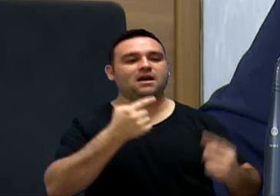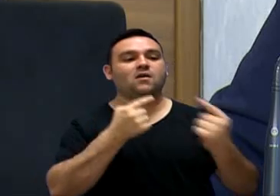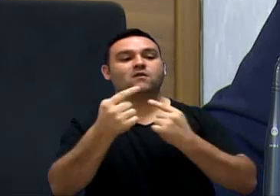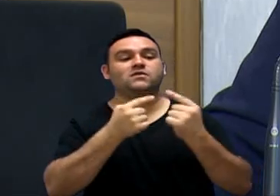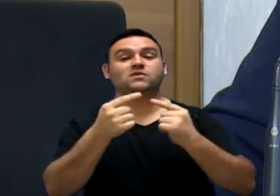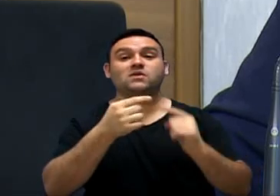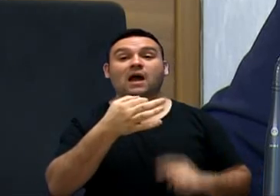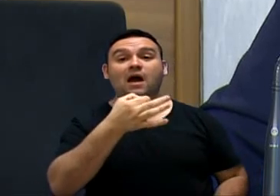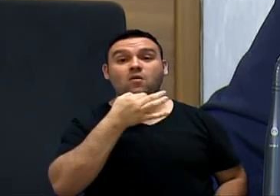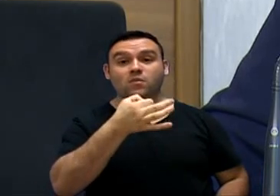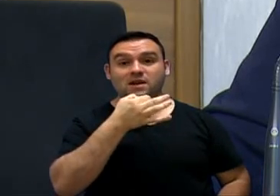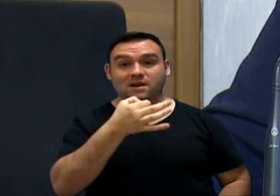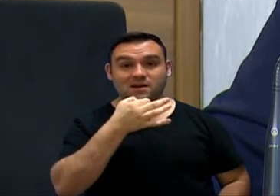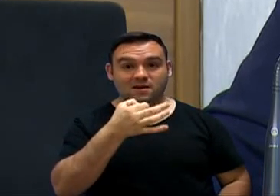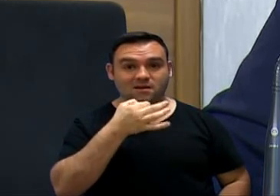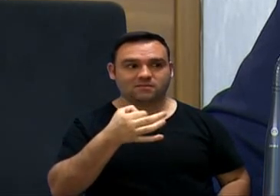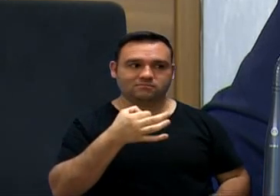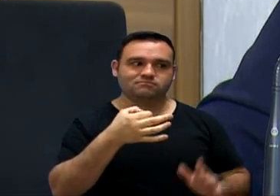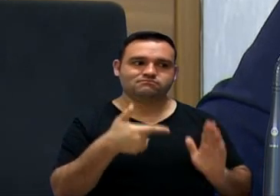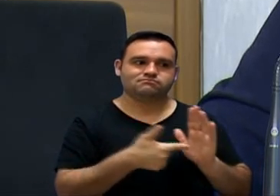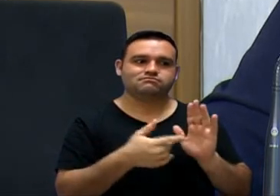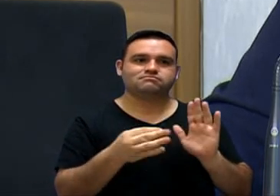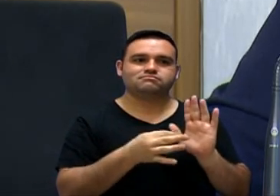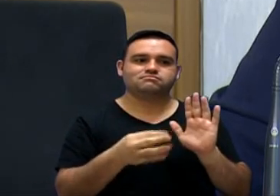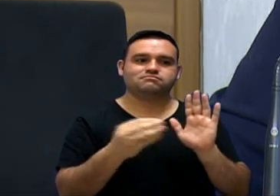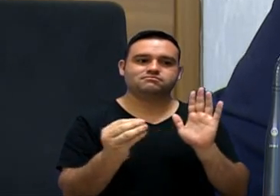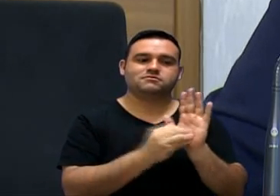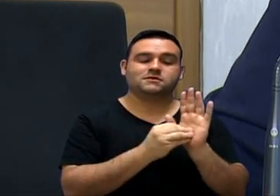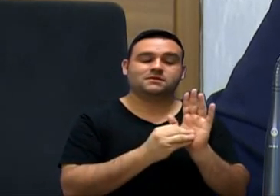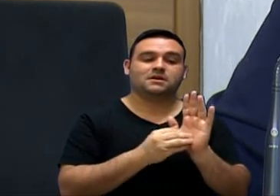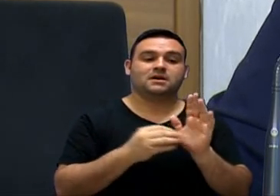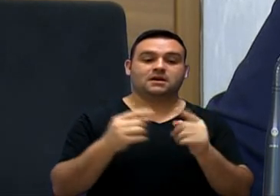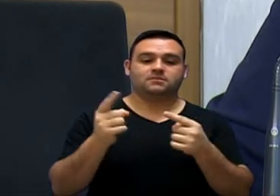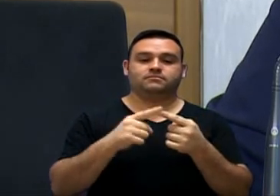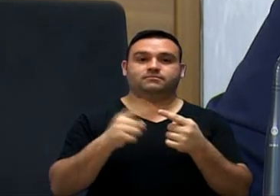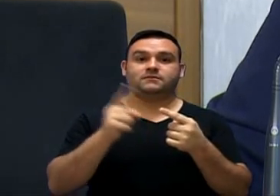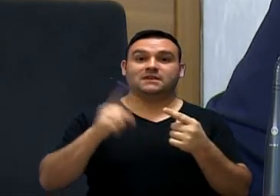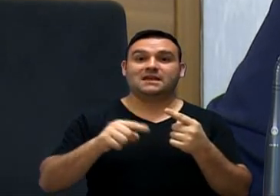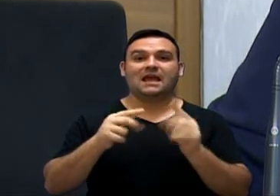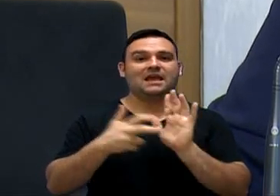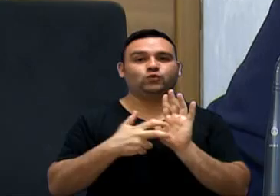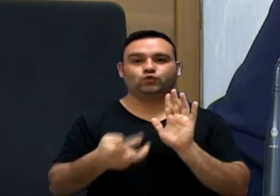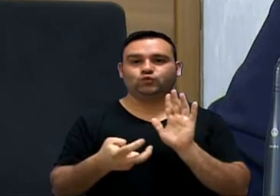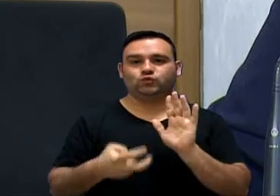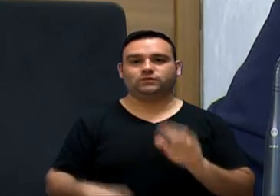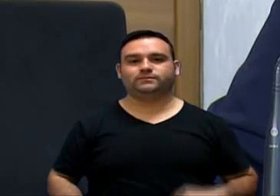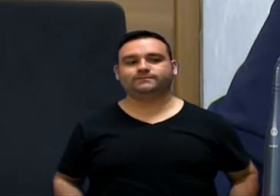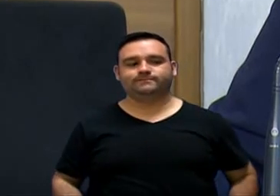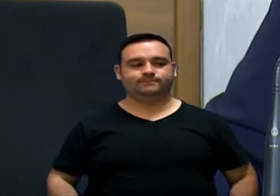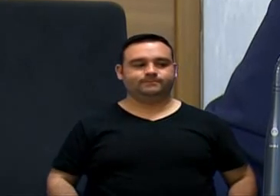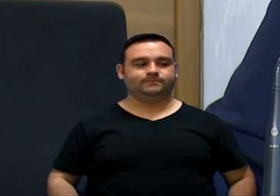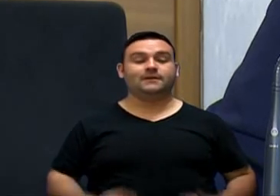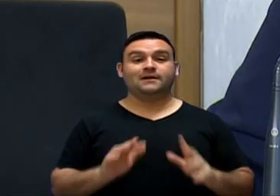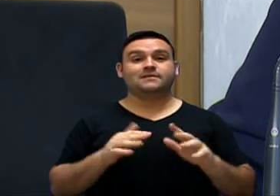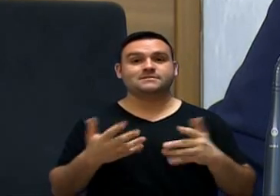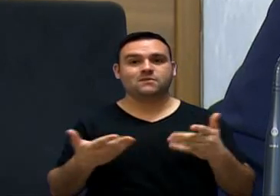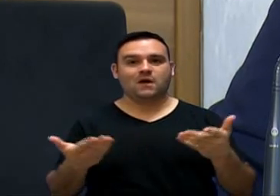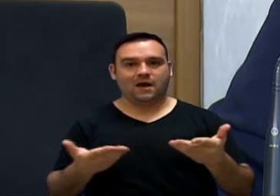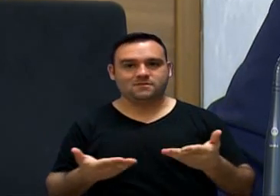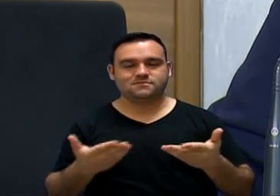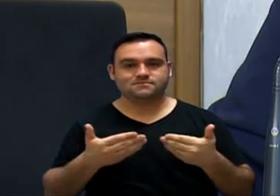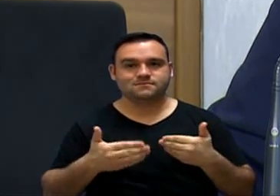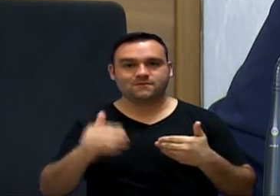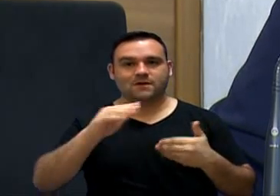o parecer, senhores vereadores. Então, ele tem um parecer pela inconstitucionalidade. Então, nós vamos